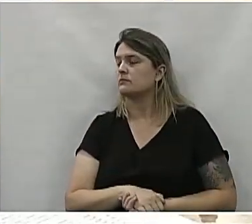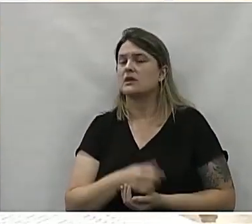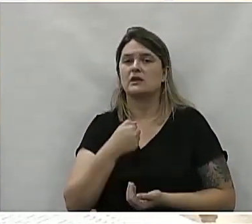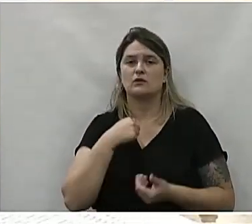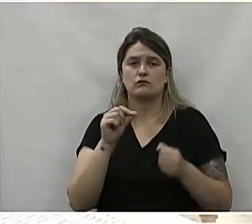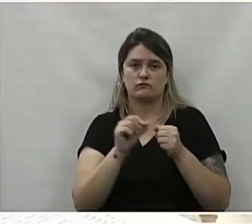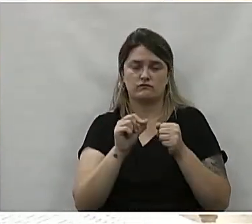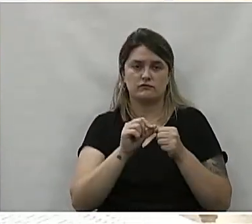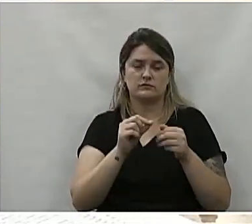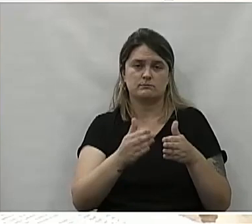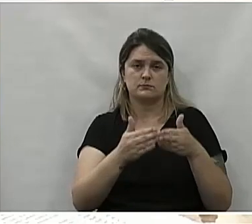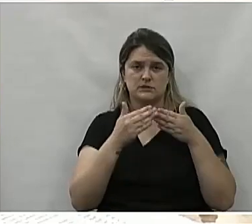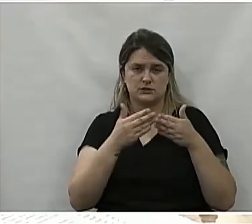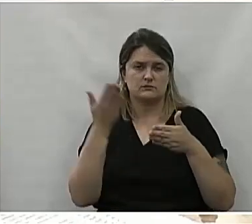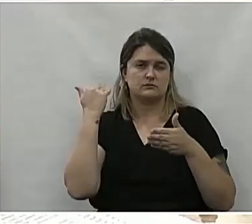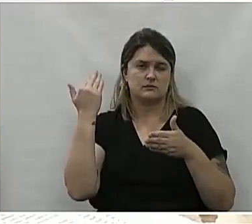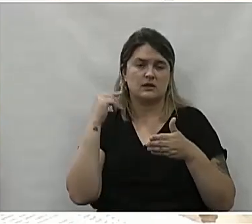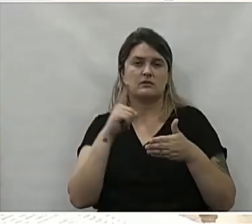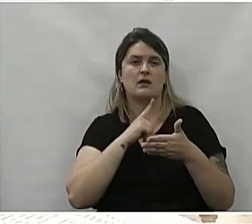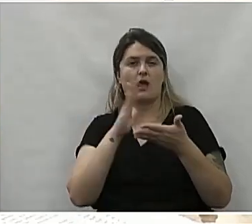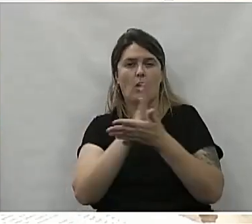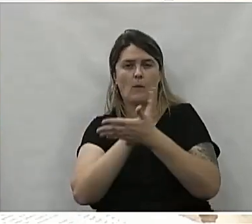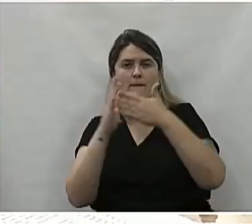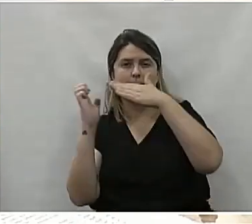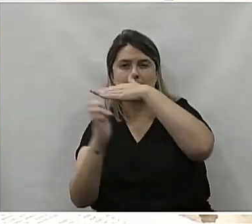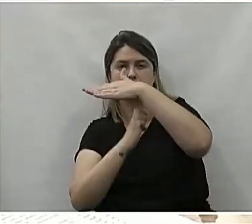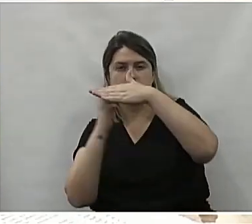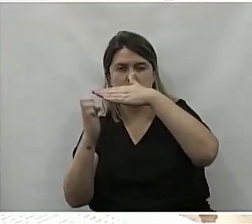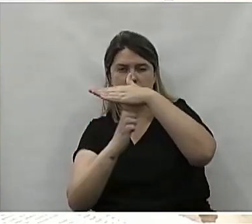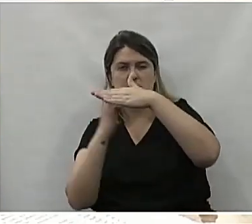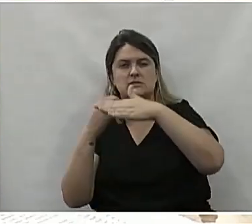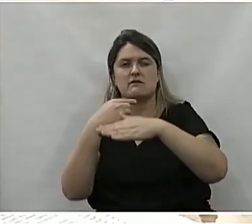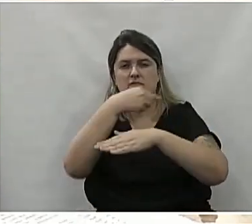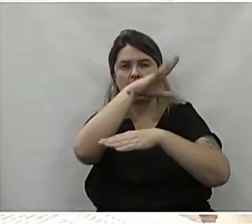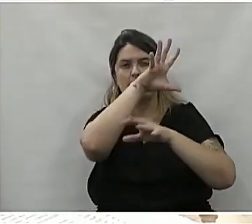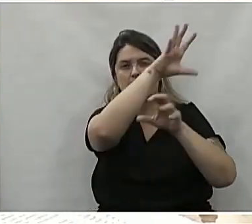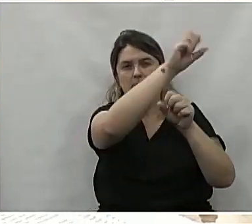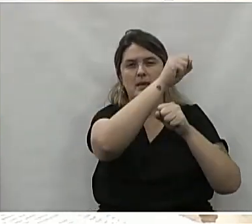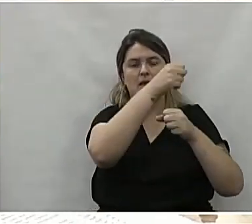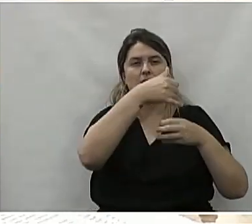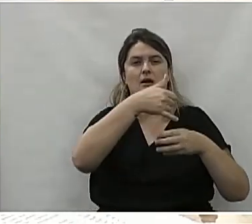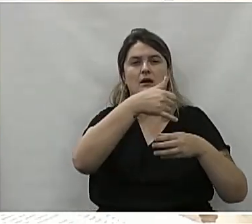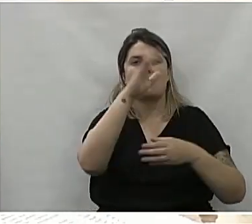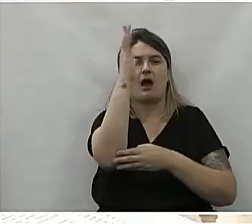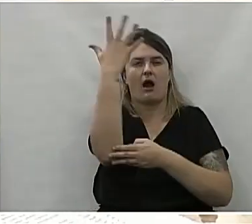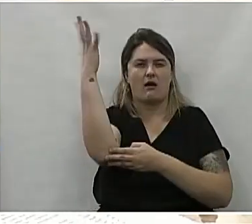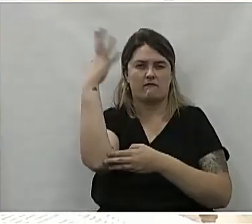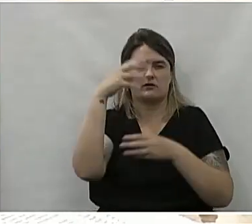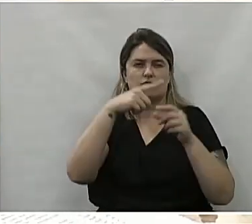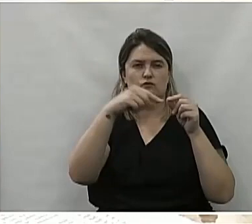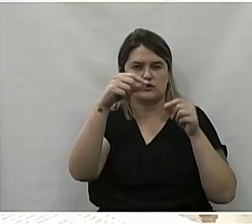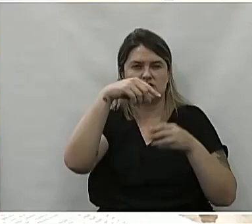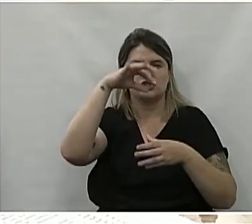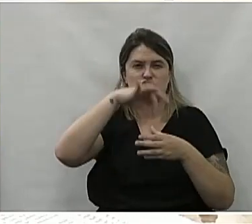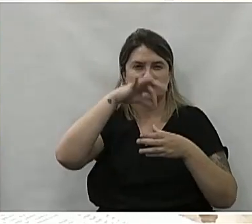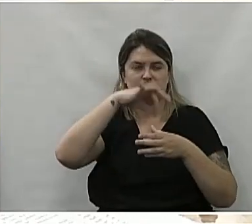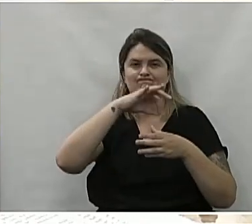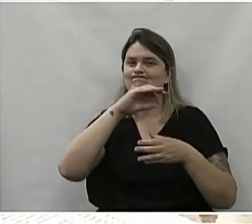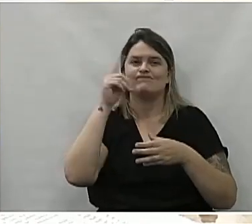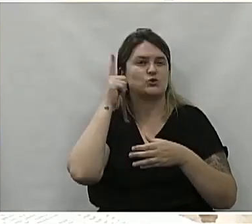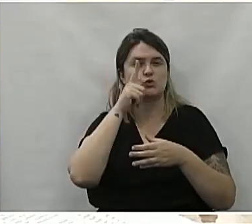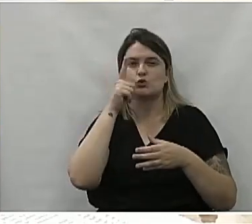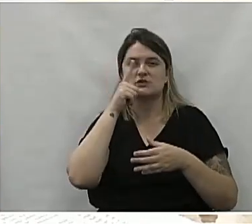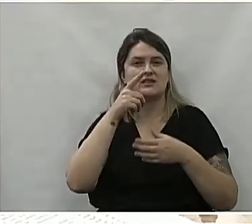entrei Com um pedido Atrás aí Que tem umas empresas Lá que estão tirando Erva mate Né E não estão